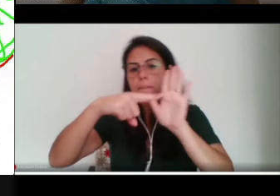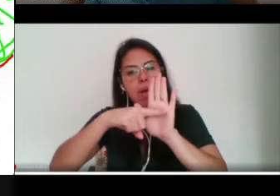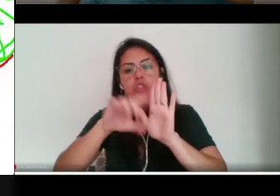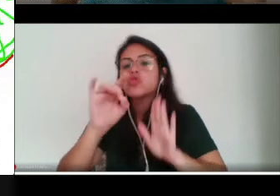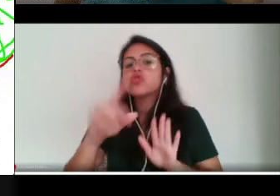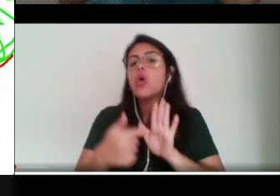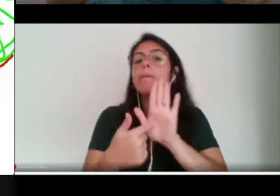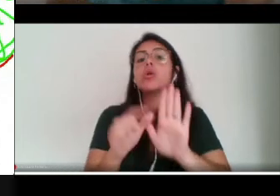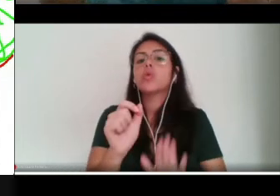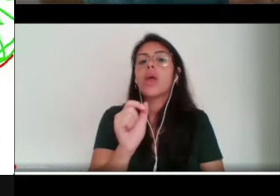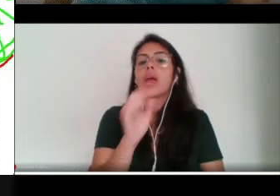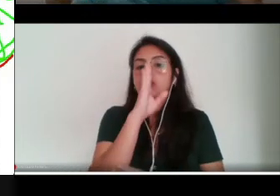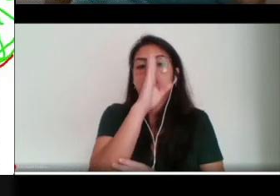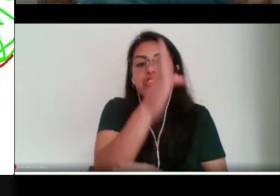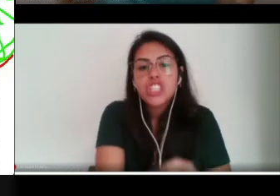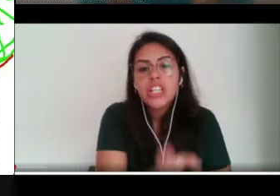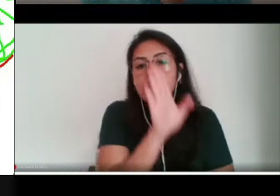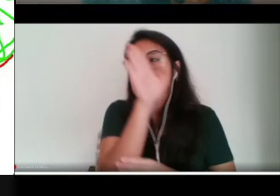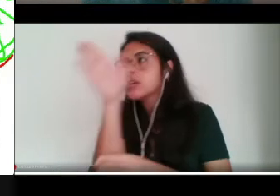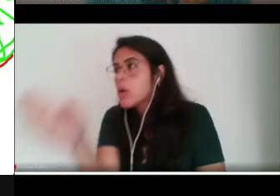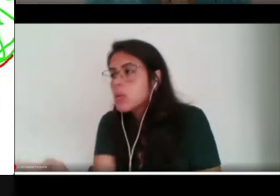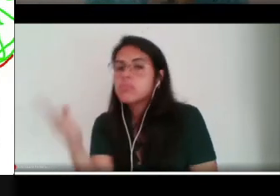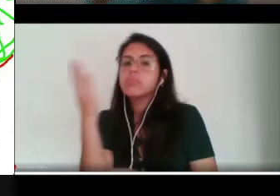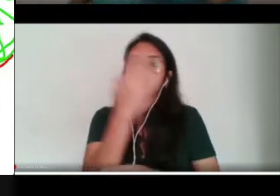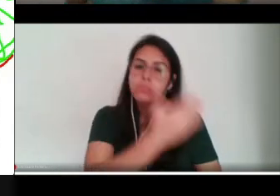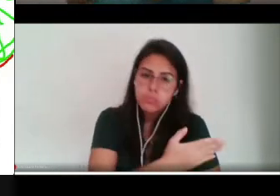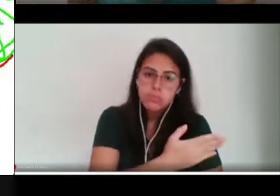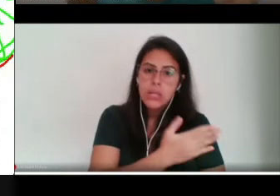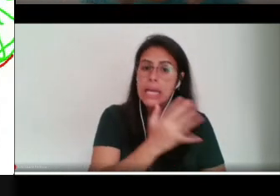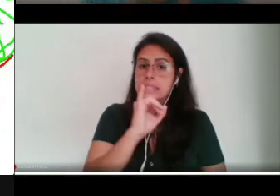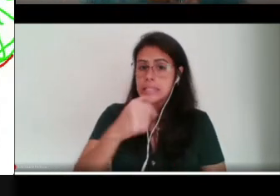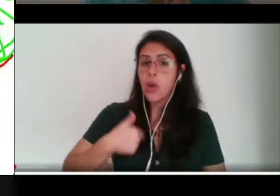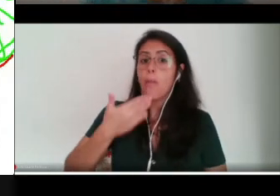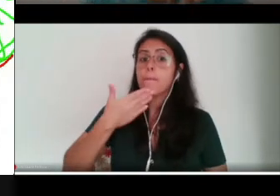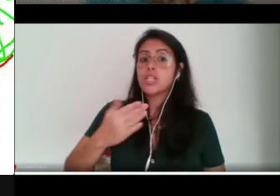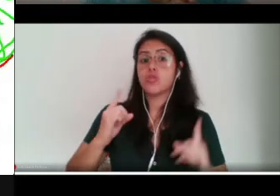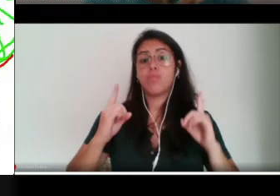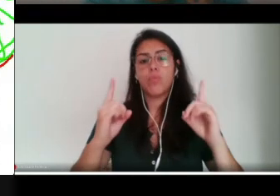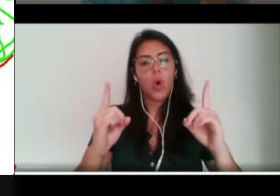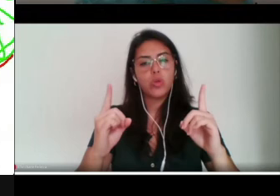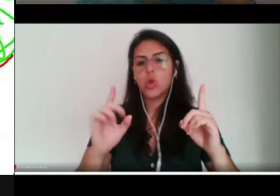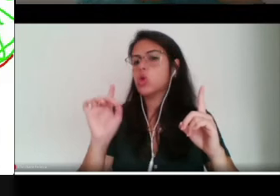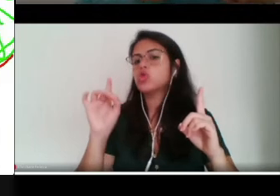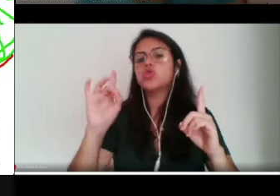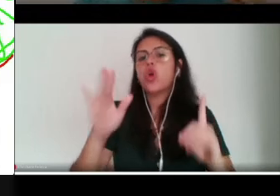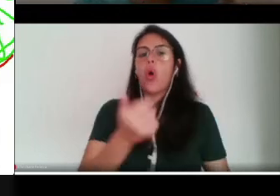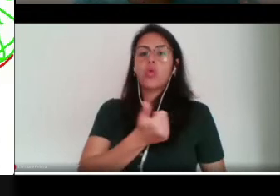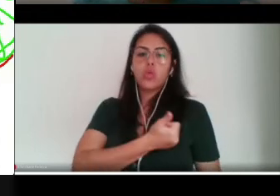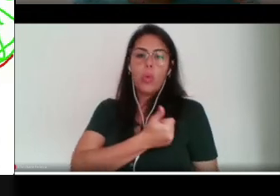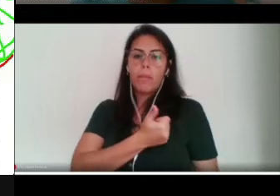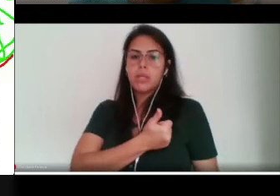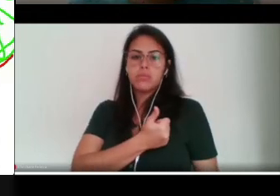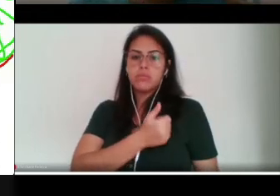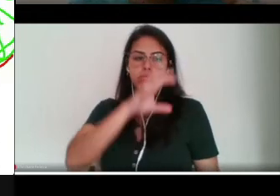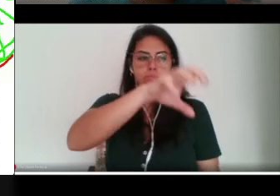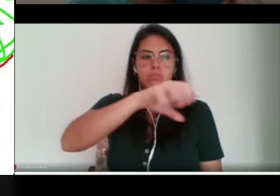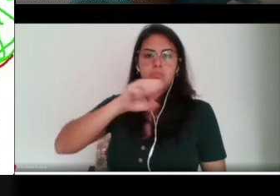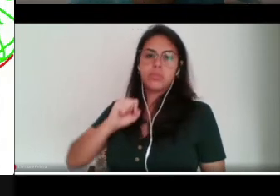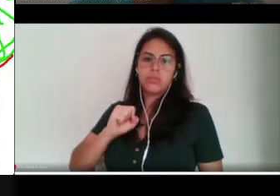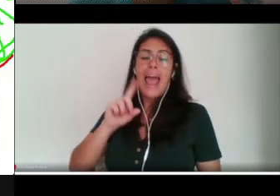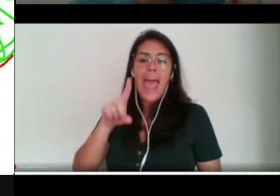preciso daquele número positivo, é a magnitude, é o tamanho do vetor, tá? Só que olha só, Ana,